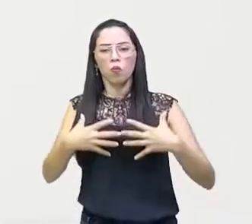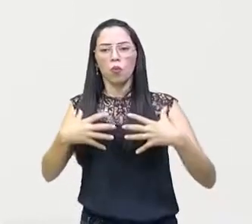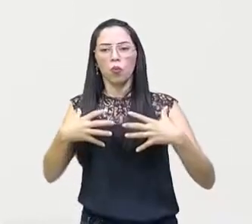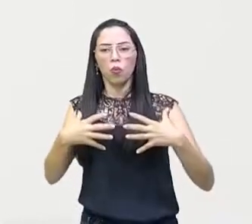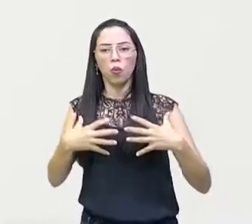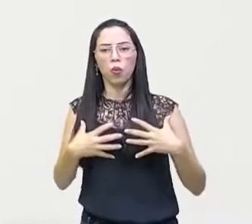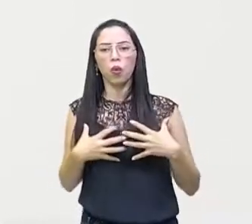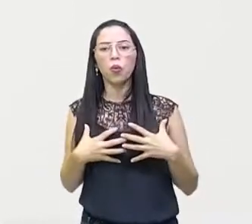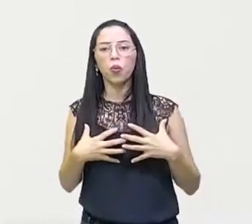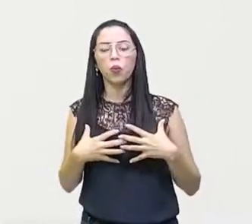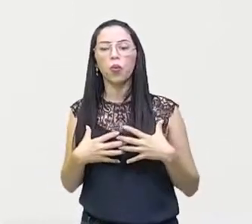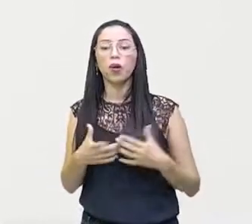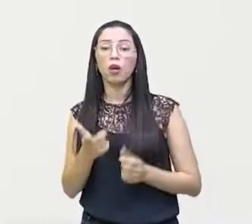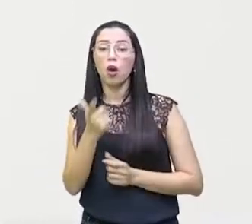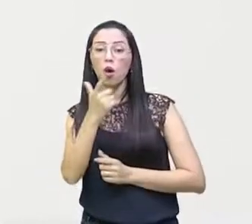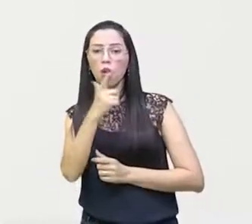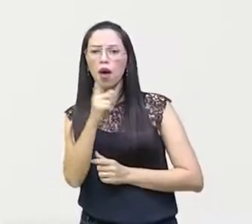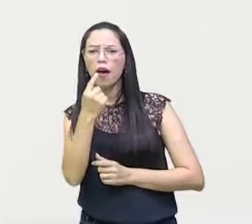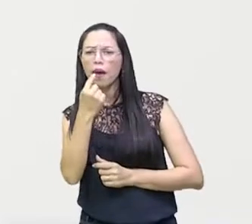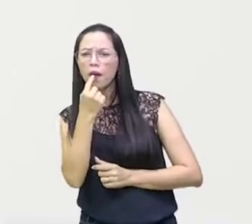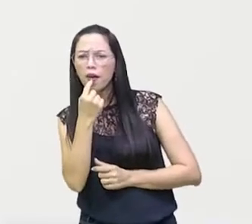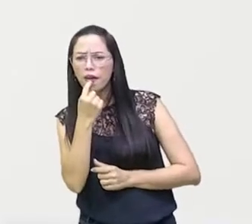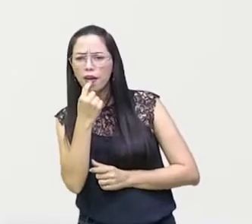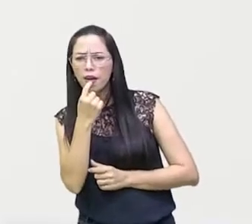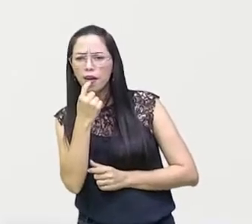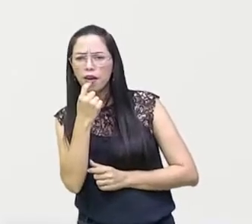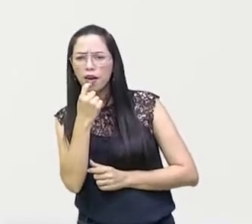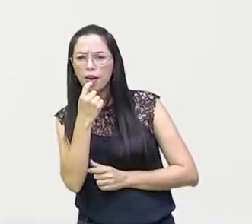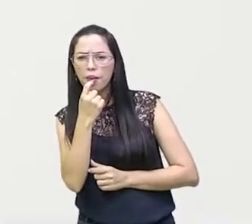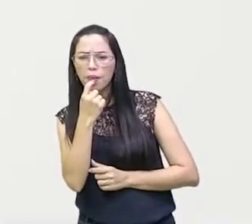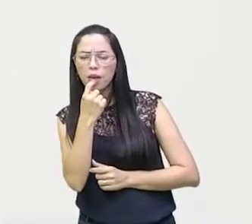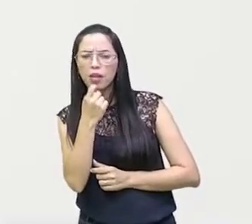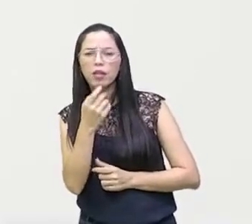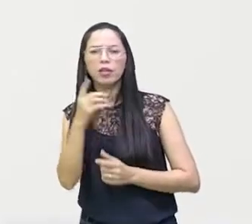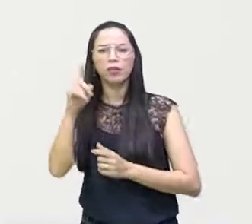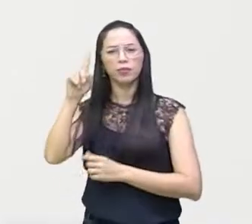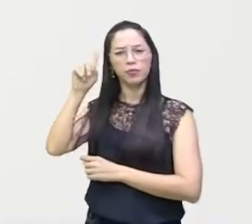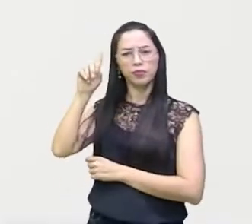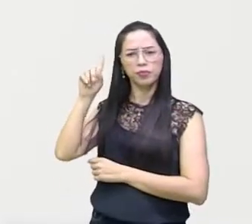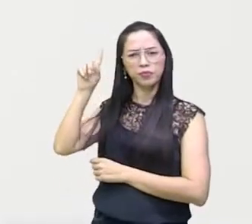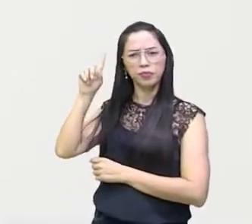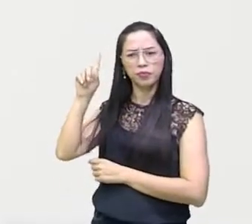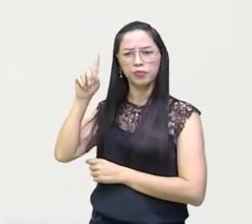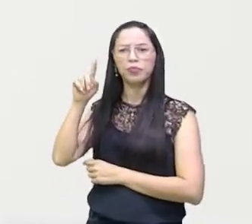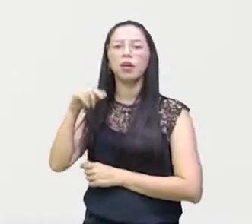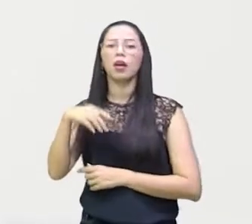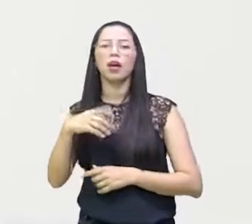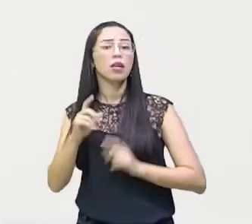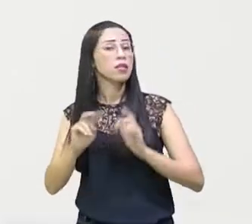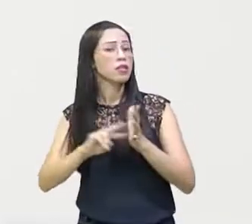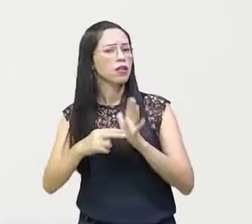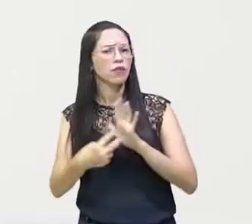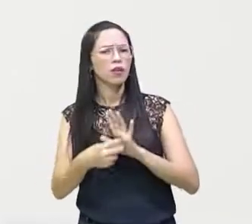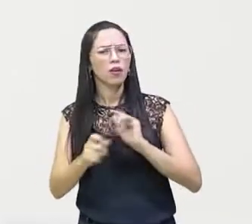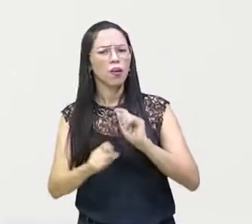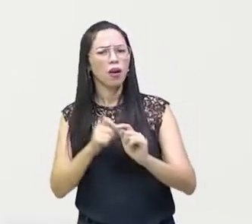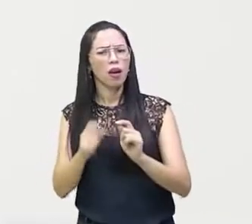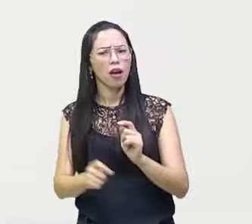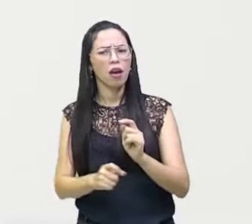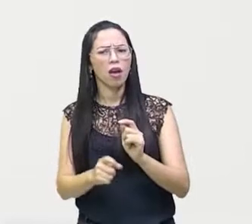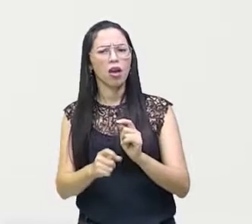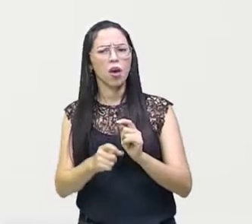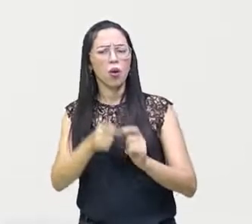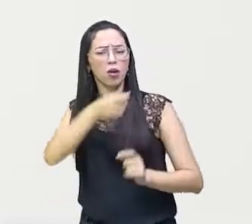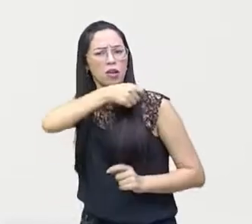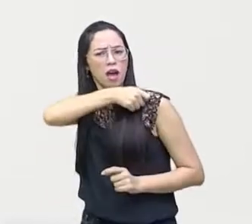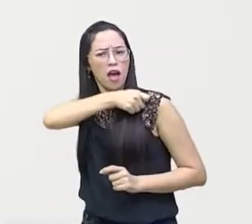oxigenado. E na circulação sistêmica é quando as artérias distribuem o